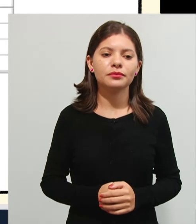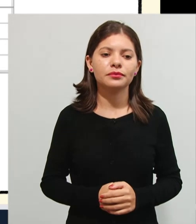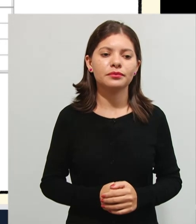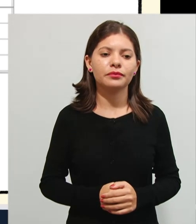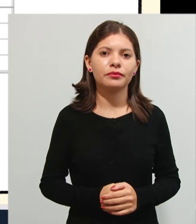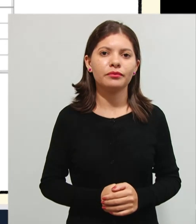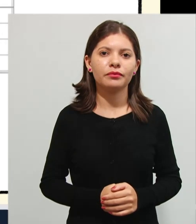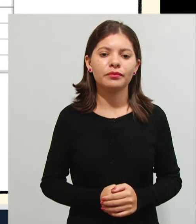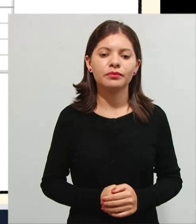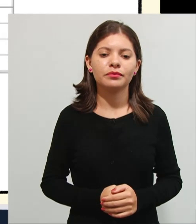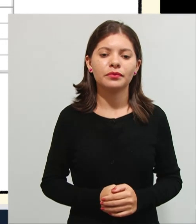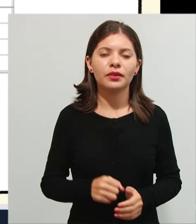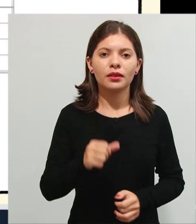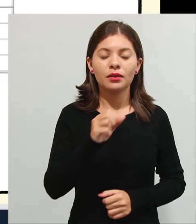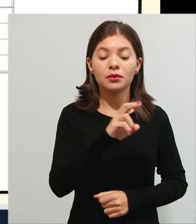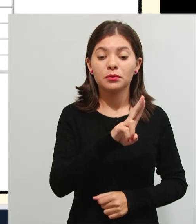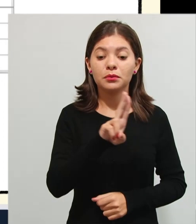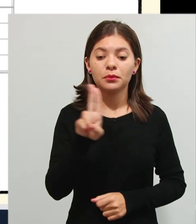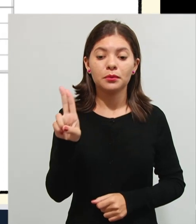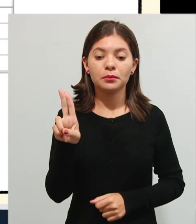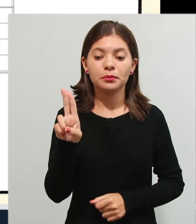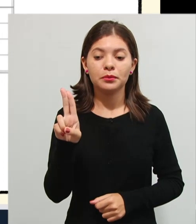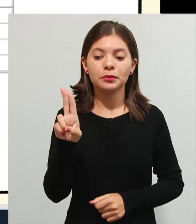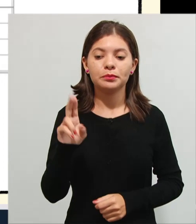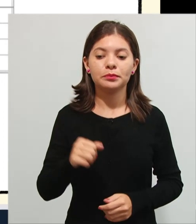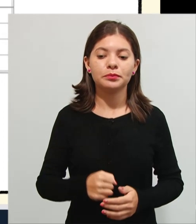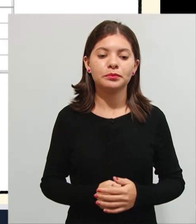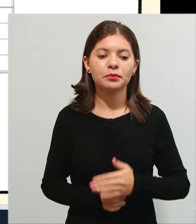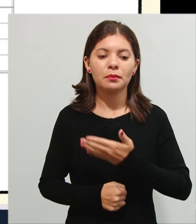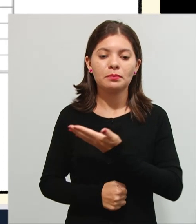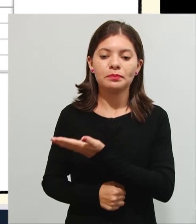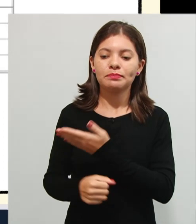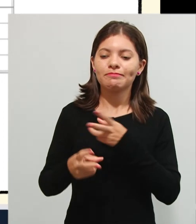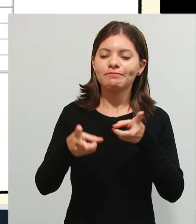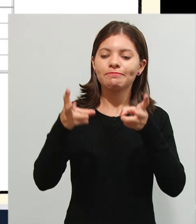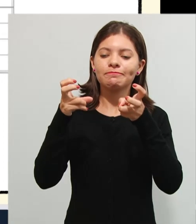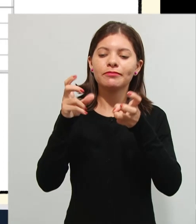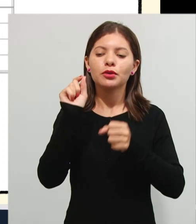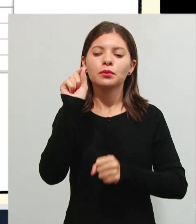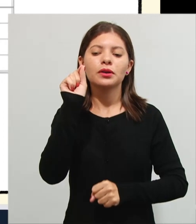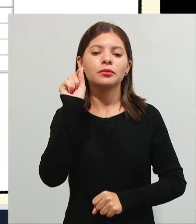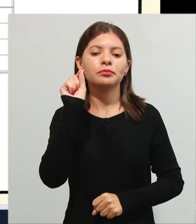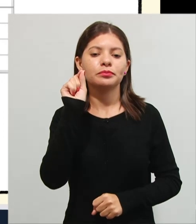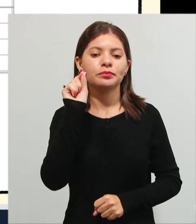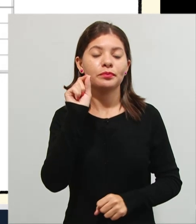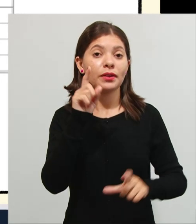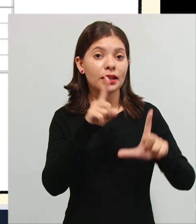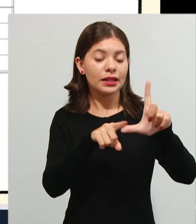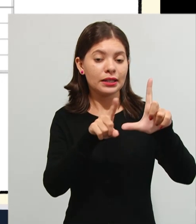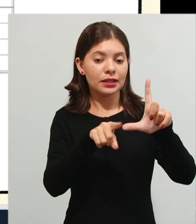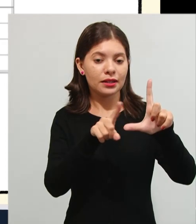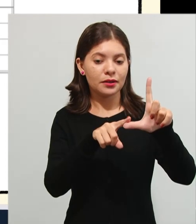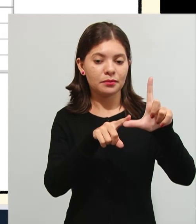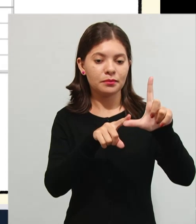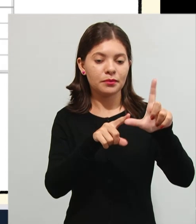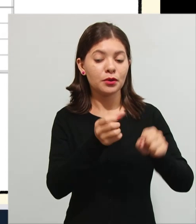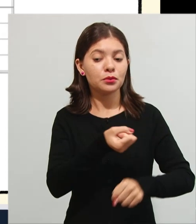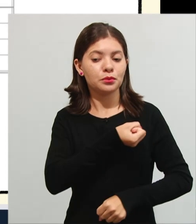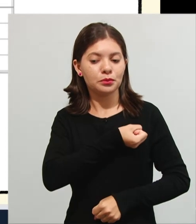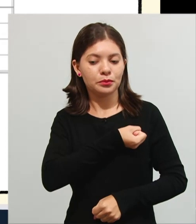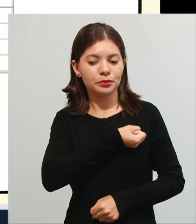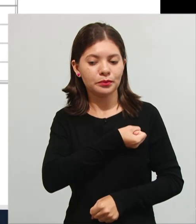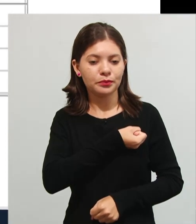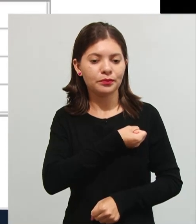a gente vai ter aqui o nome, né? Vamos dizer assim, o nome dessa célula, a identificação dela vai ser a